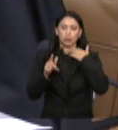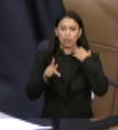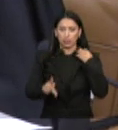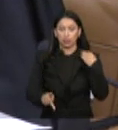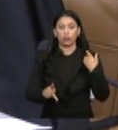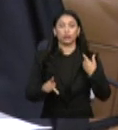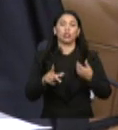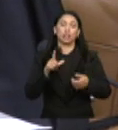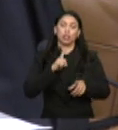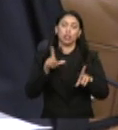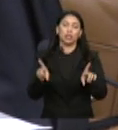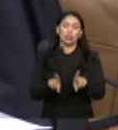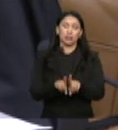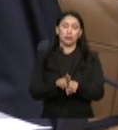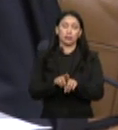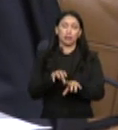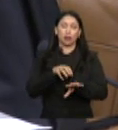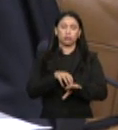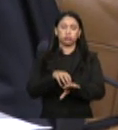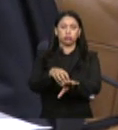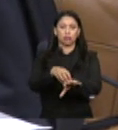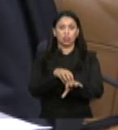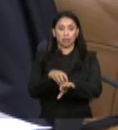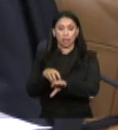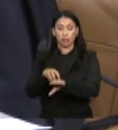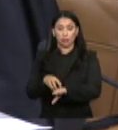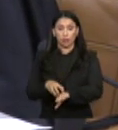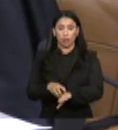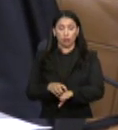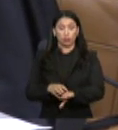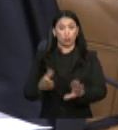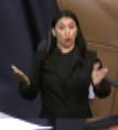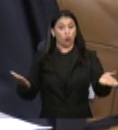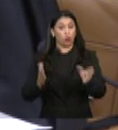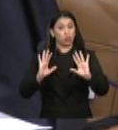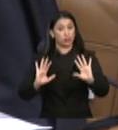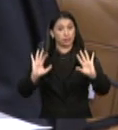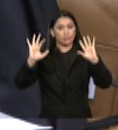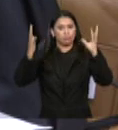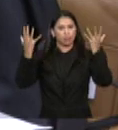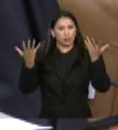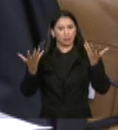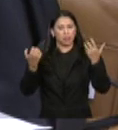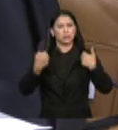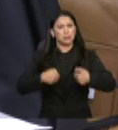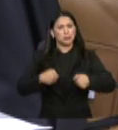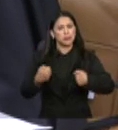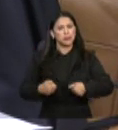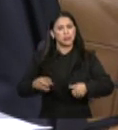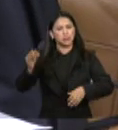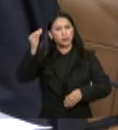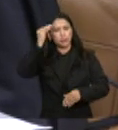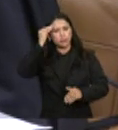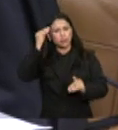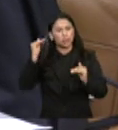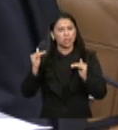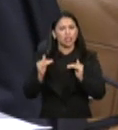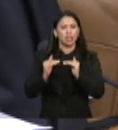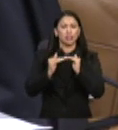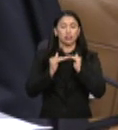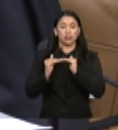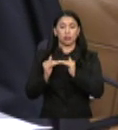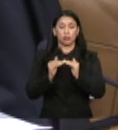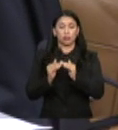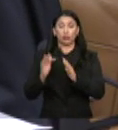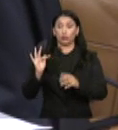a solenidade desta data contribui para compreender entre nós esse futuro interrogante